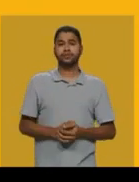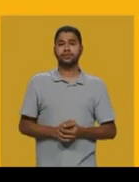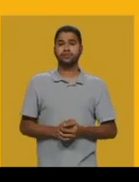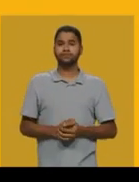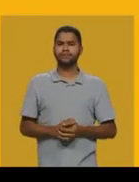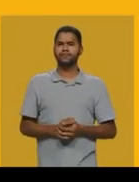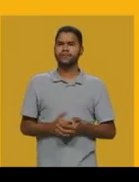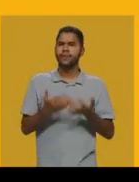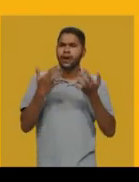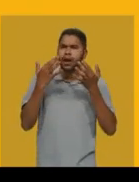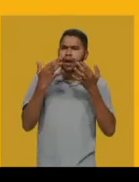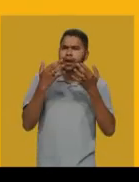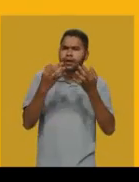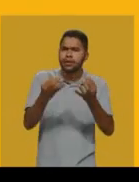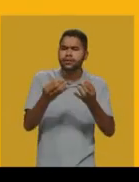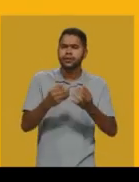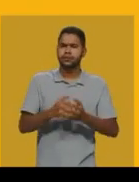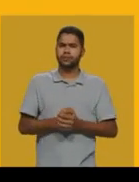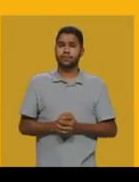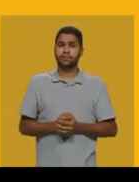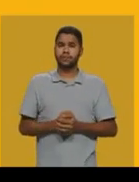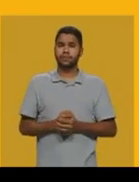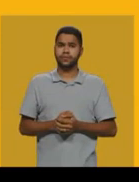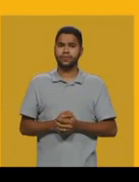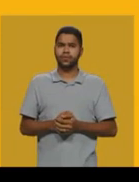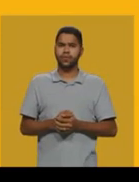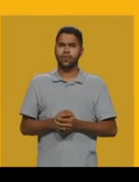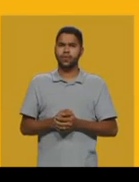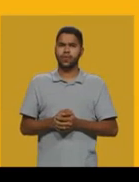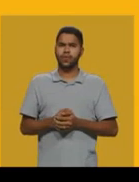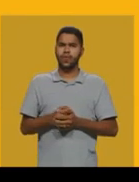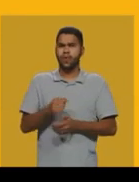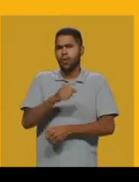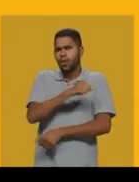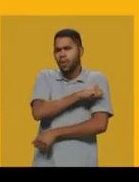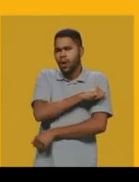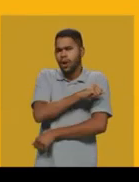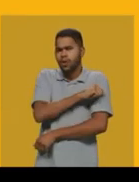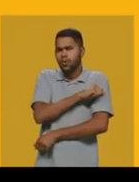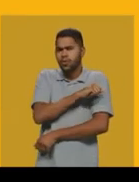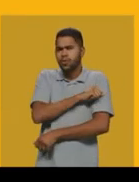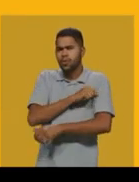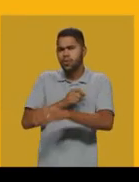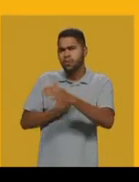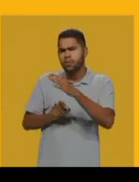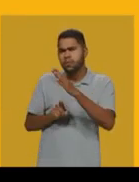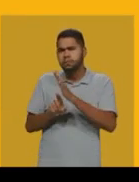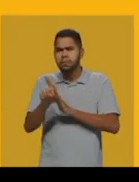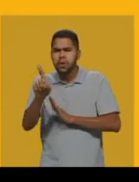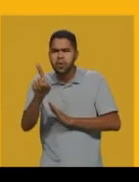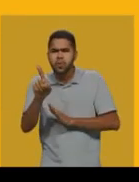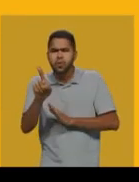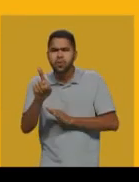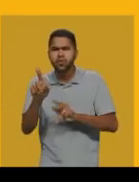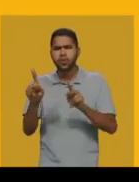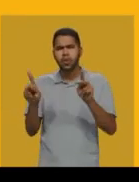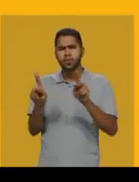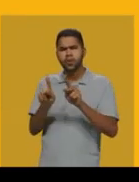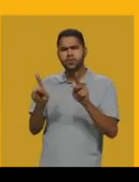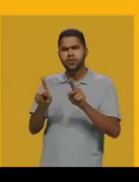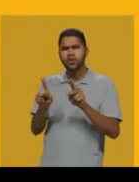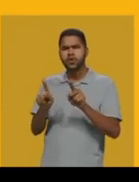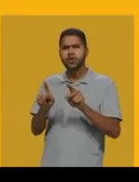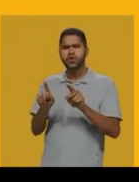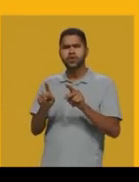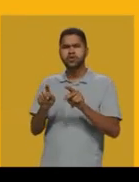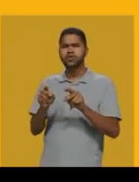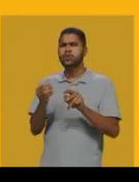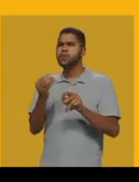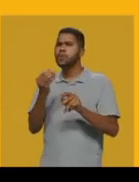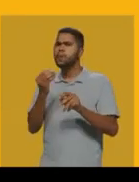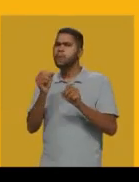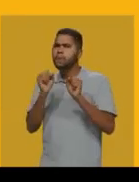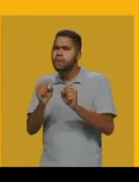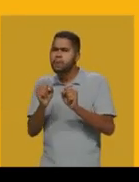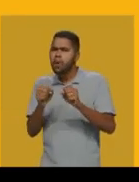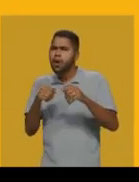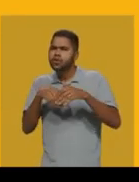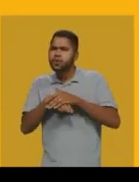presta atenção. O aluno, ele perguntou à professora em algum momento se podia guardar o